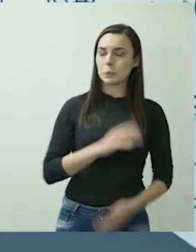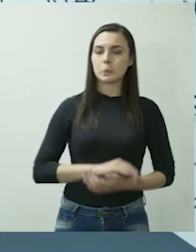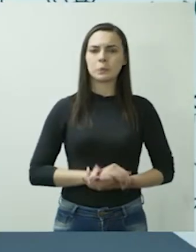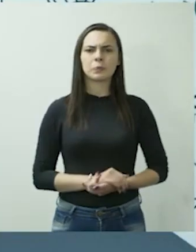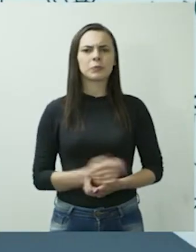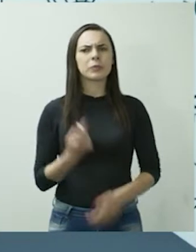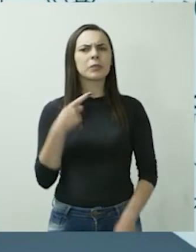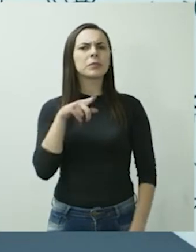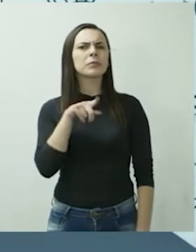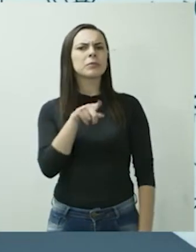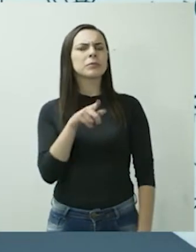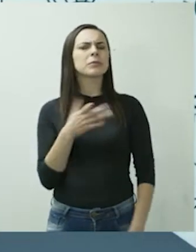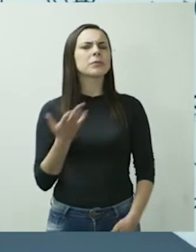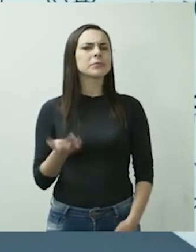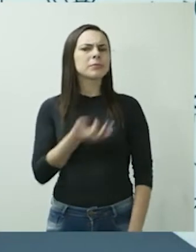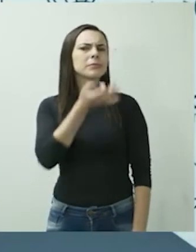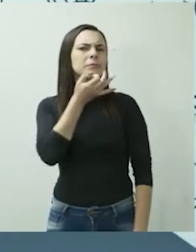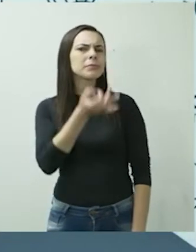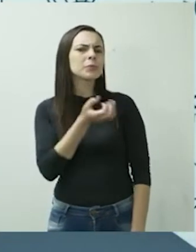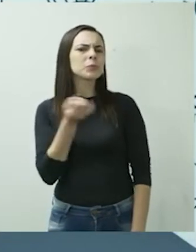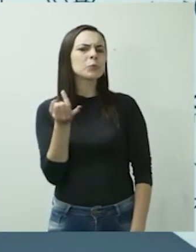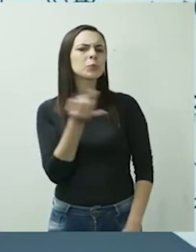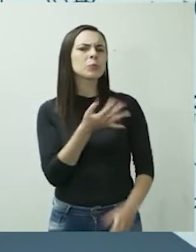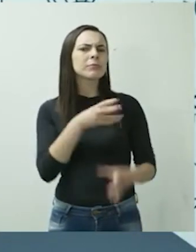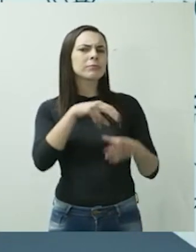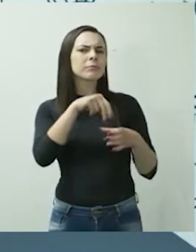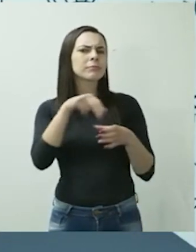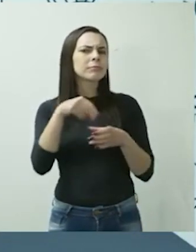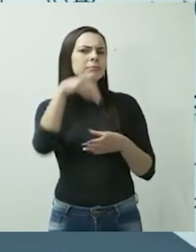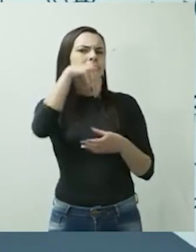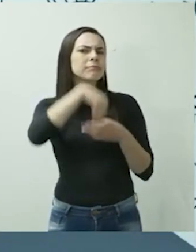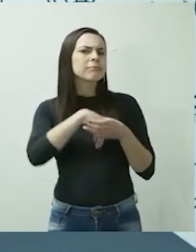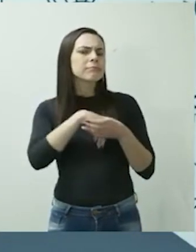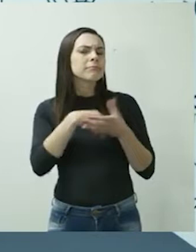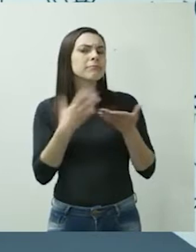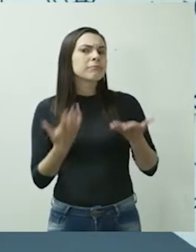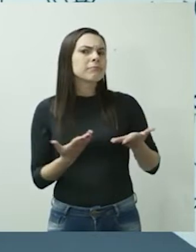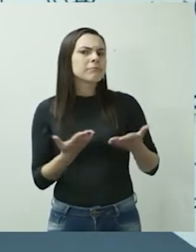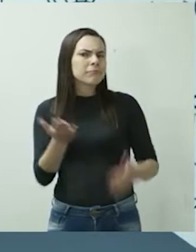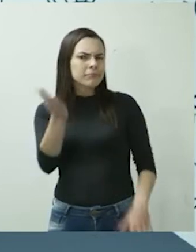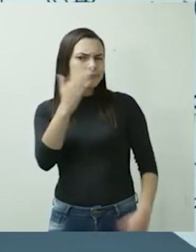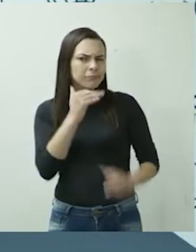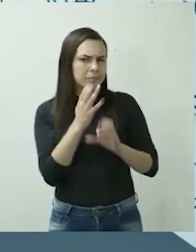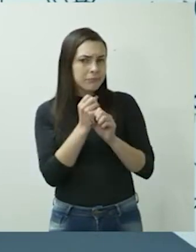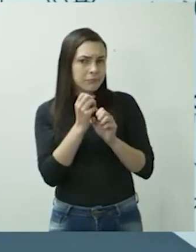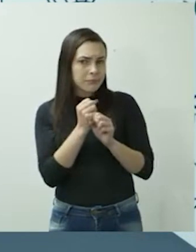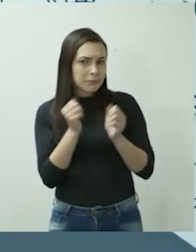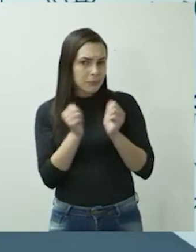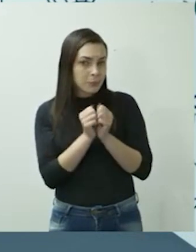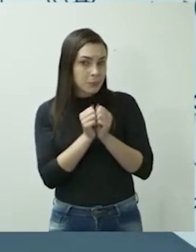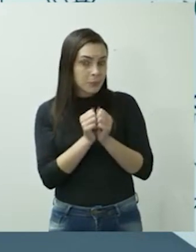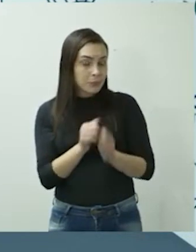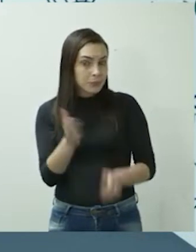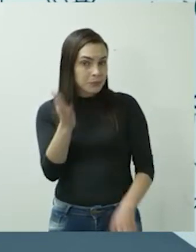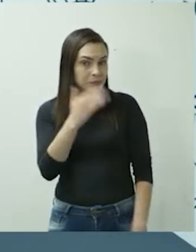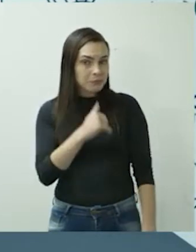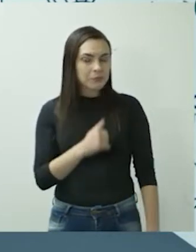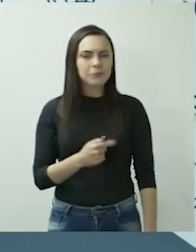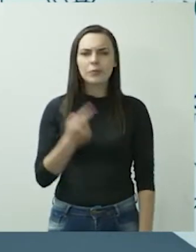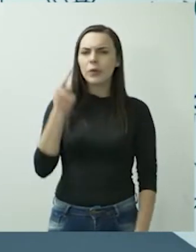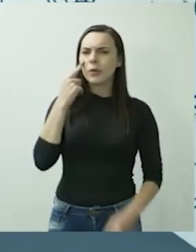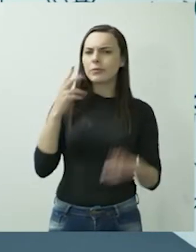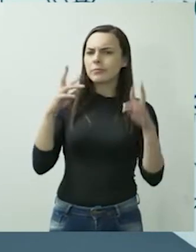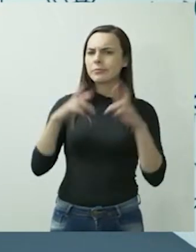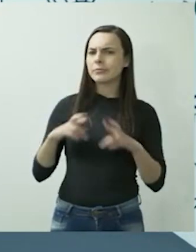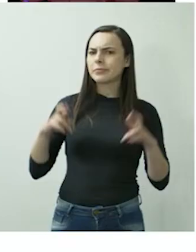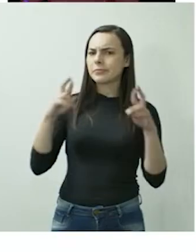E você? Quantas tampinhas você acha que tinha naquele pote? Vamos ver juntos quantas tampinhas?